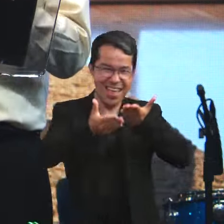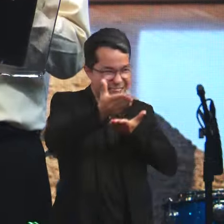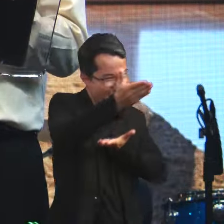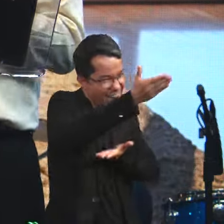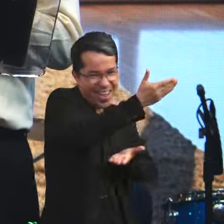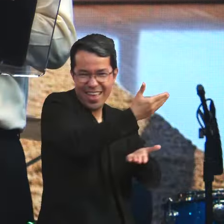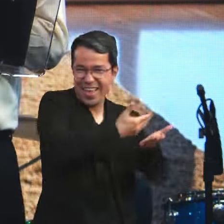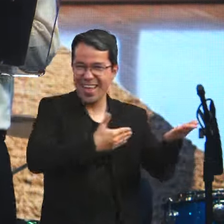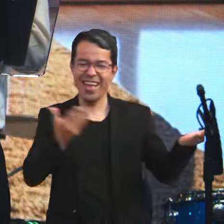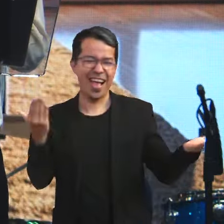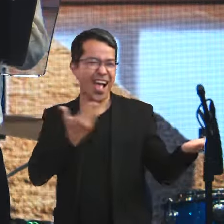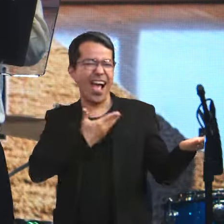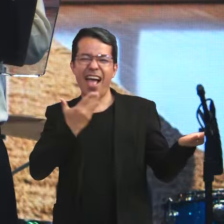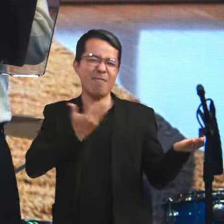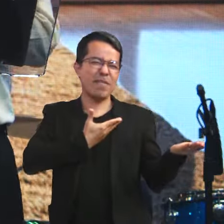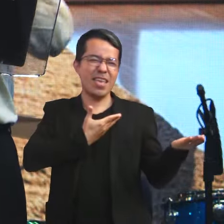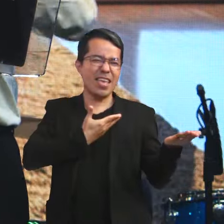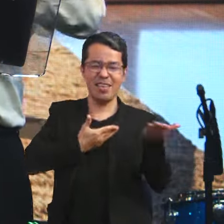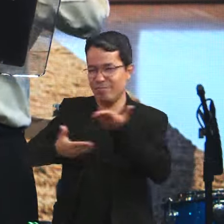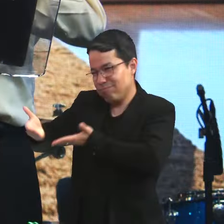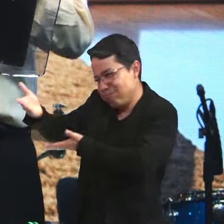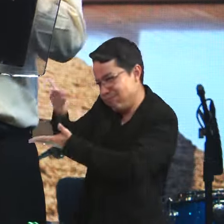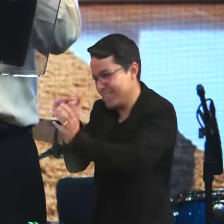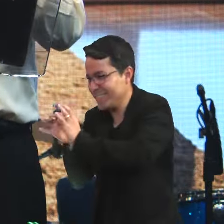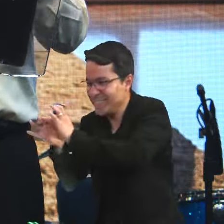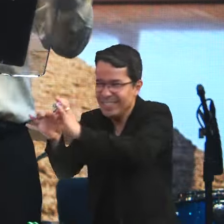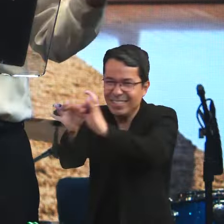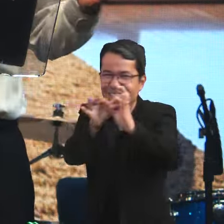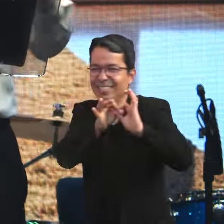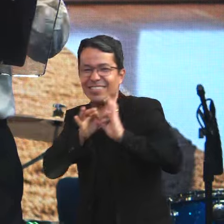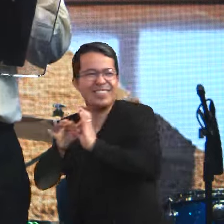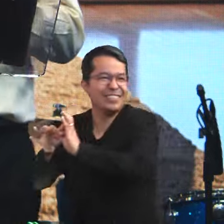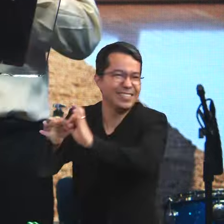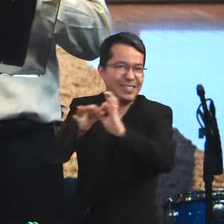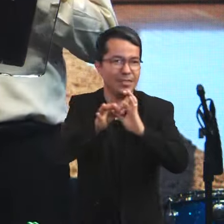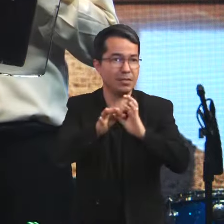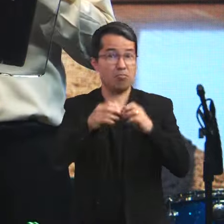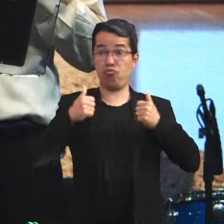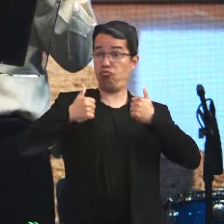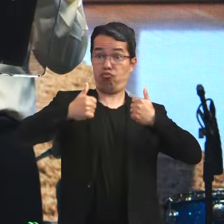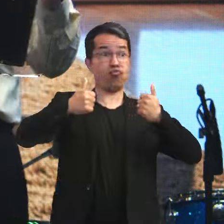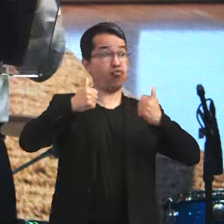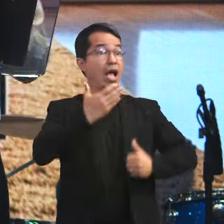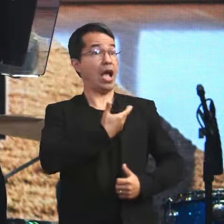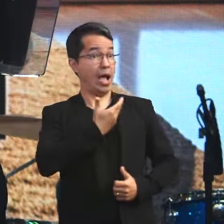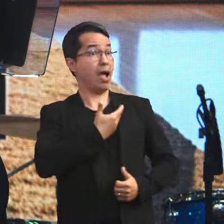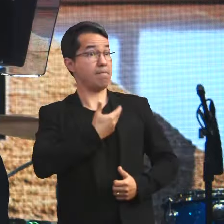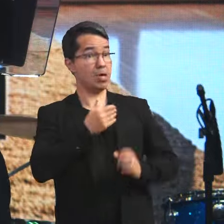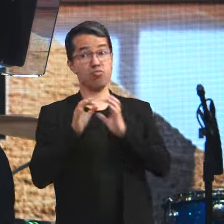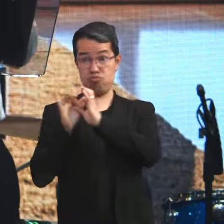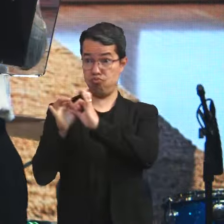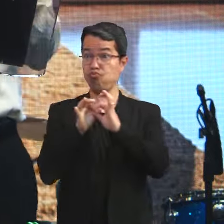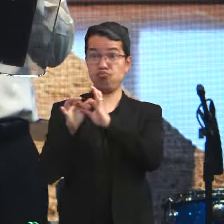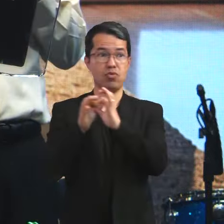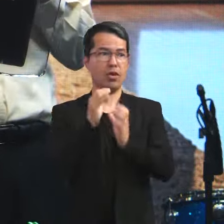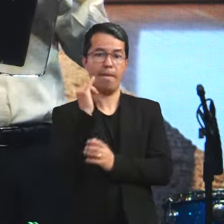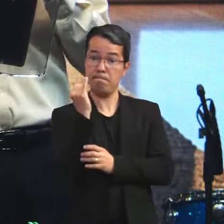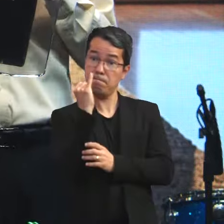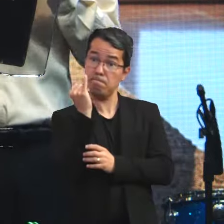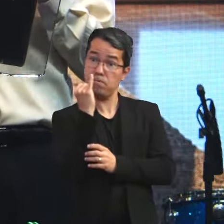para comun comun excelente importante